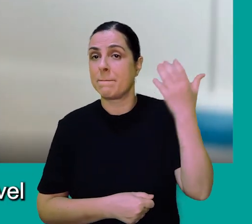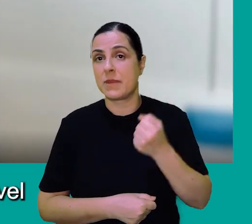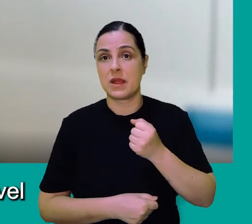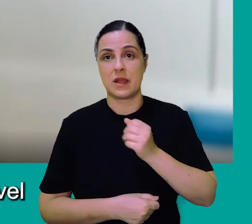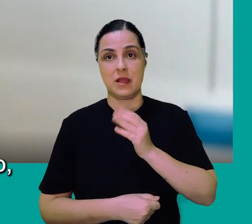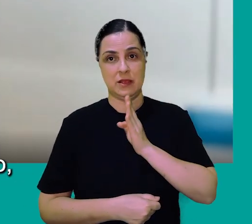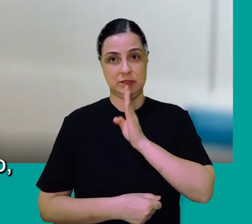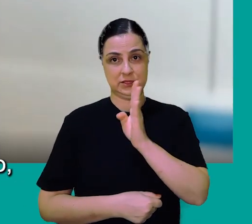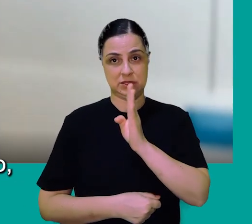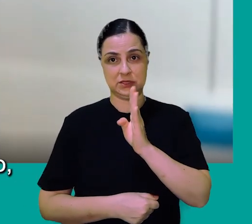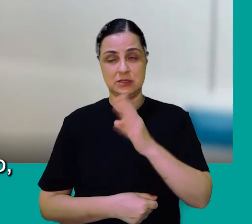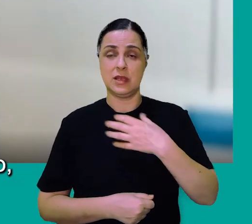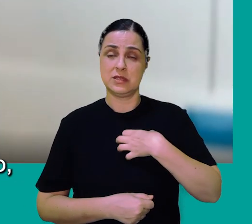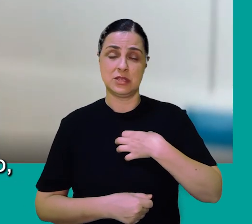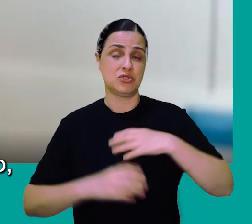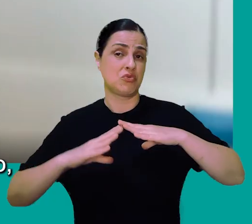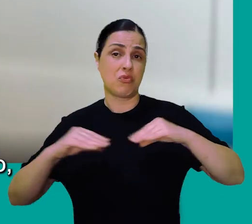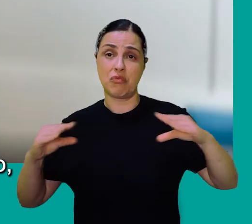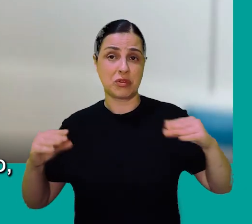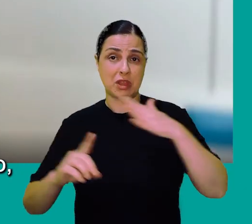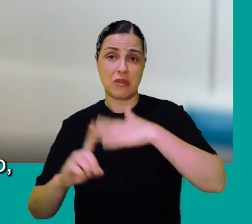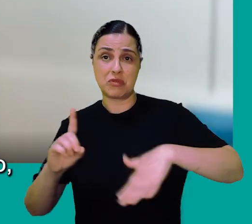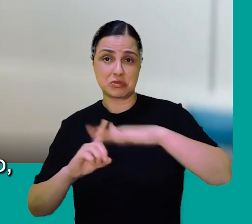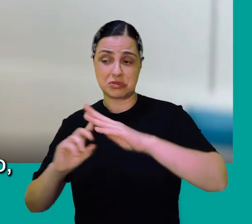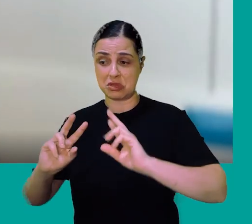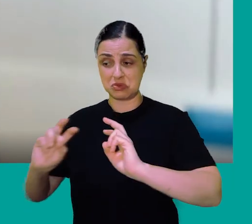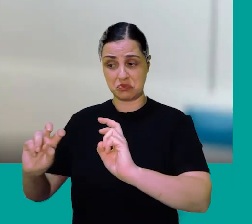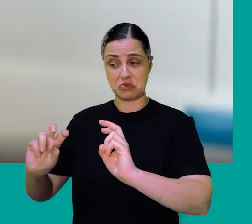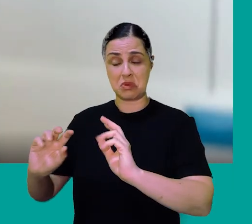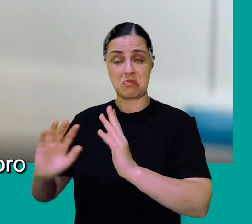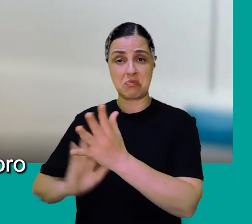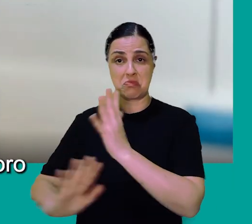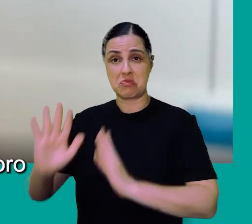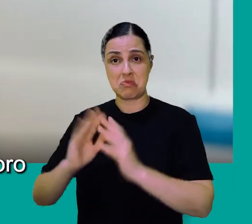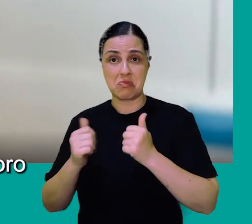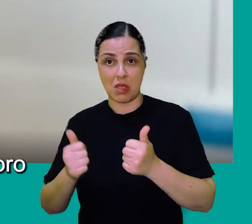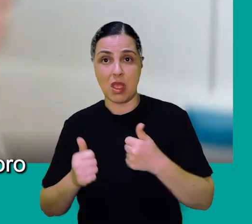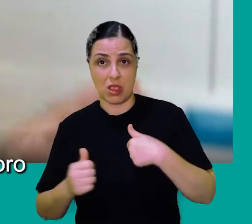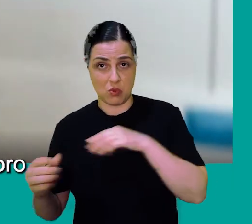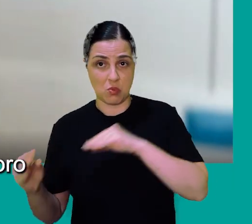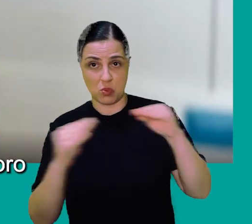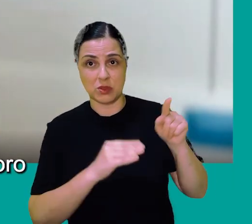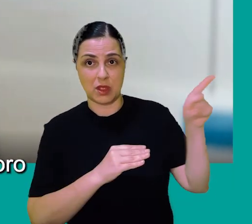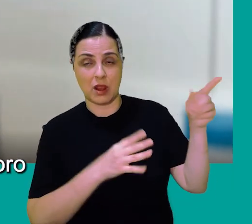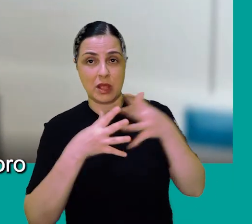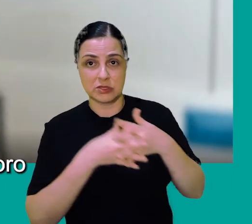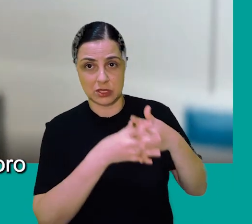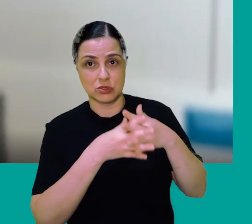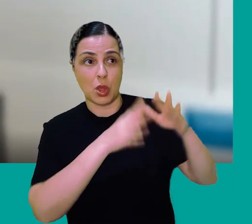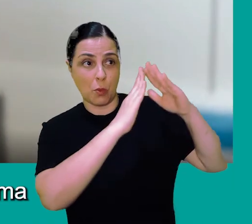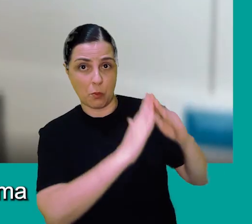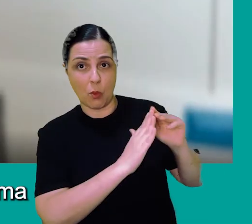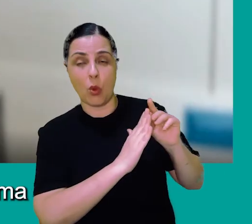mais confortável nessa sociedade, nesse lugar, tipo, ainda sofrem microagressões. Eu, depois que eu me mudei para os Estados Unidos, que eu moro aqui faz 17